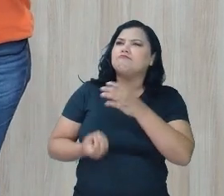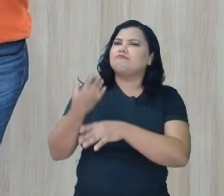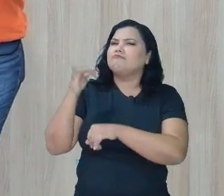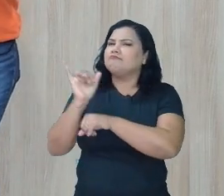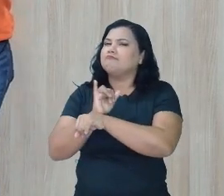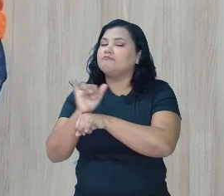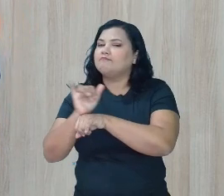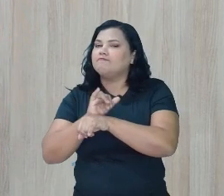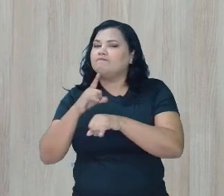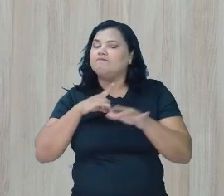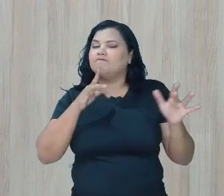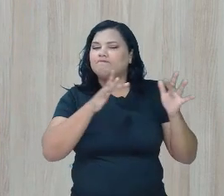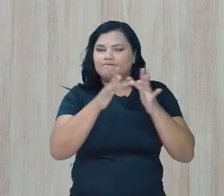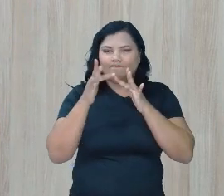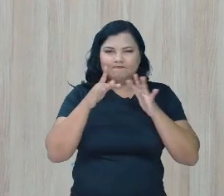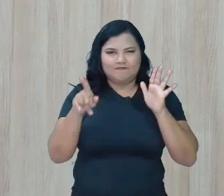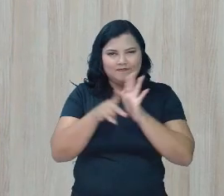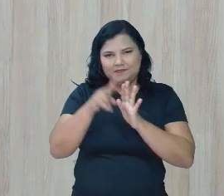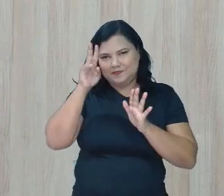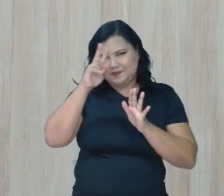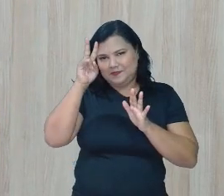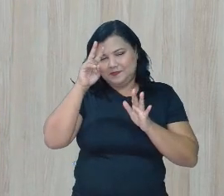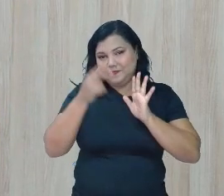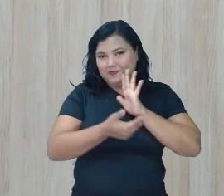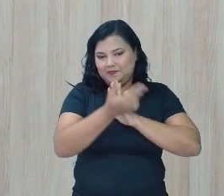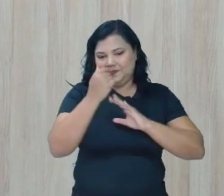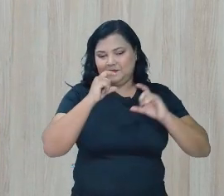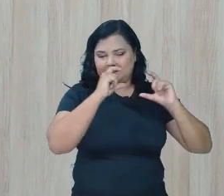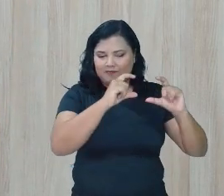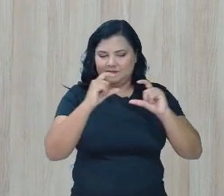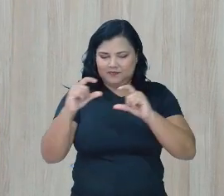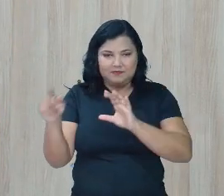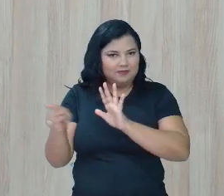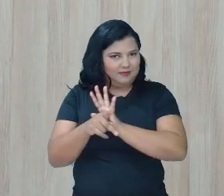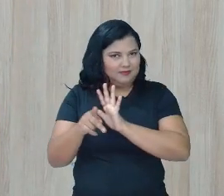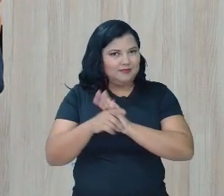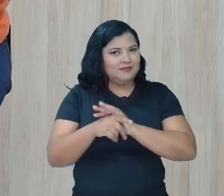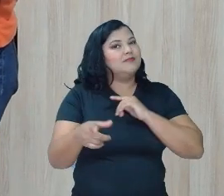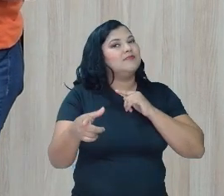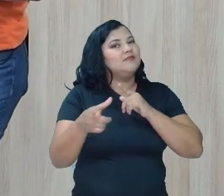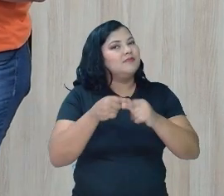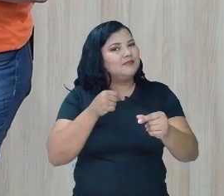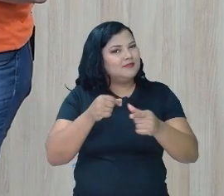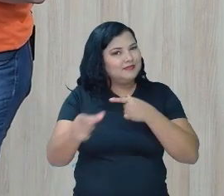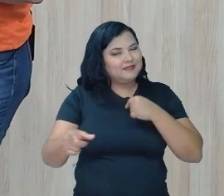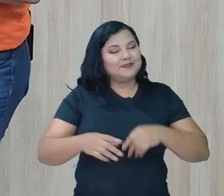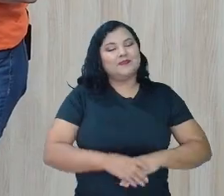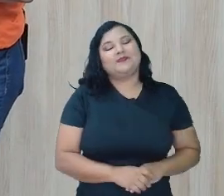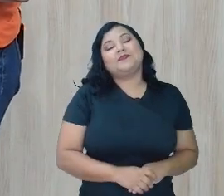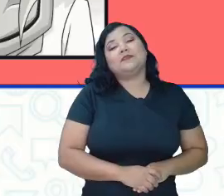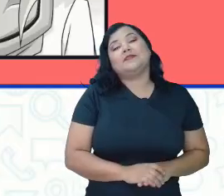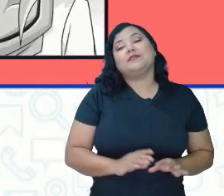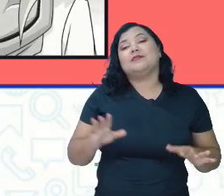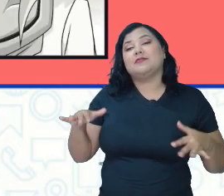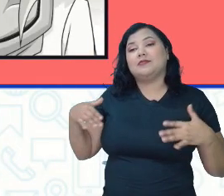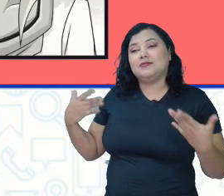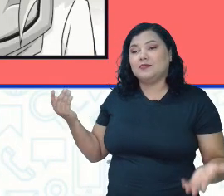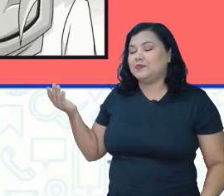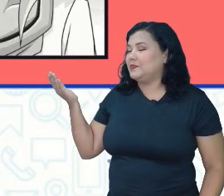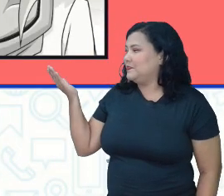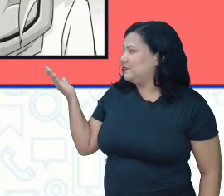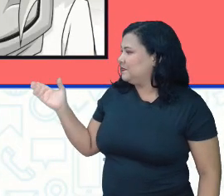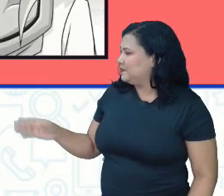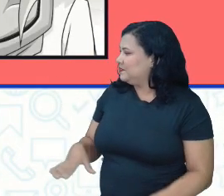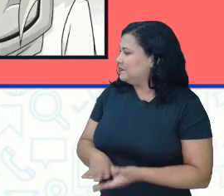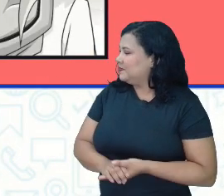esse contato com as histórias em quadrinhos japonesas, não é, pessoal? Então, a partir de então, os quadrinhos